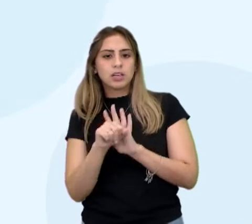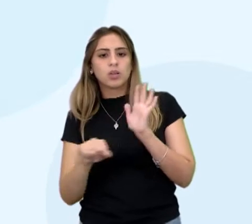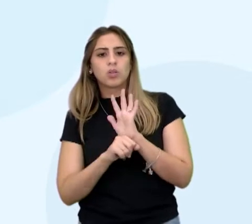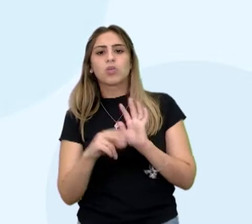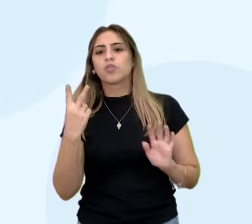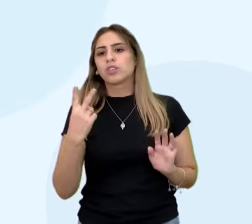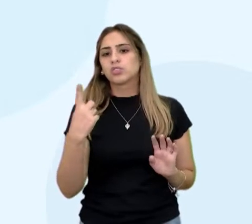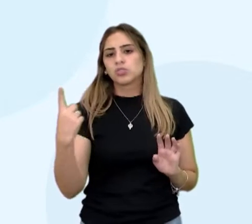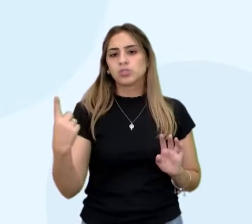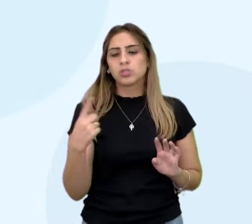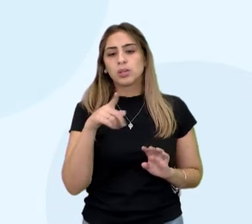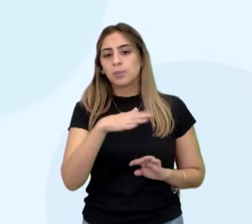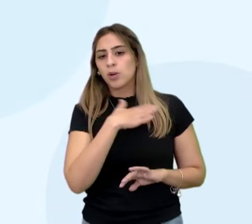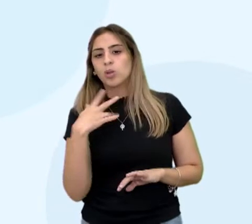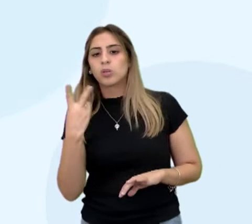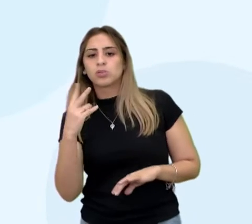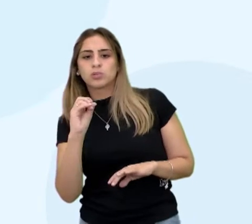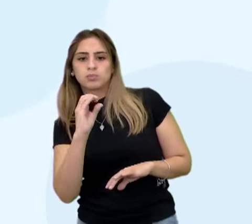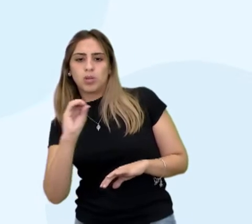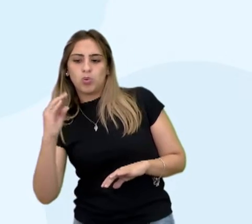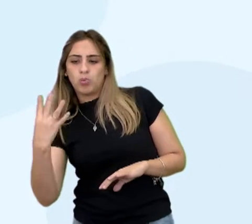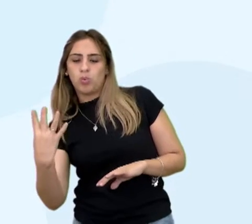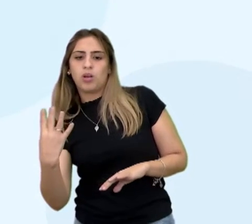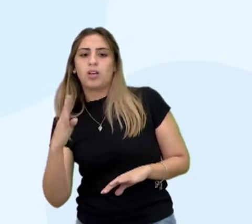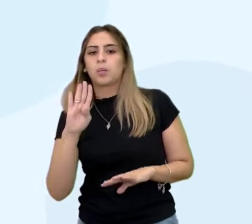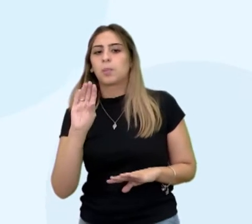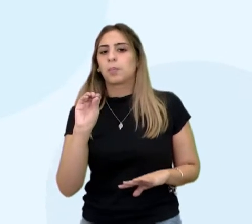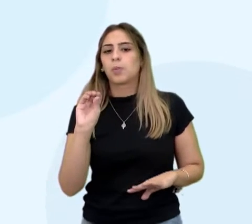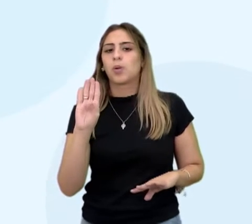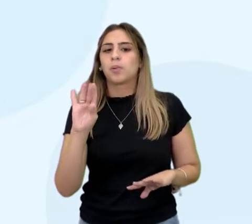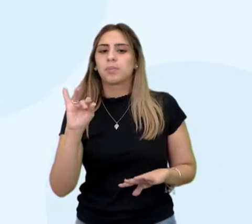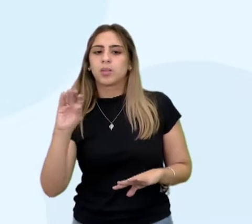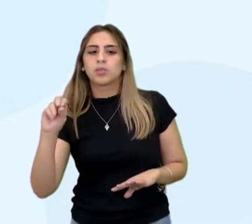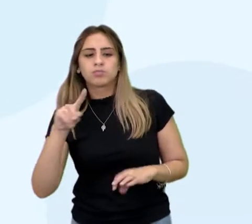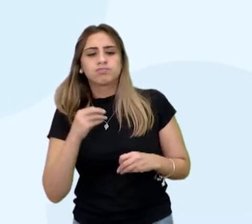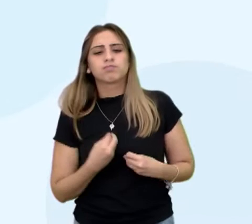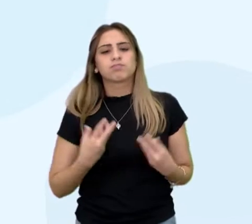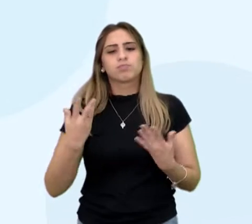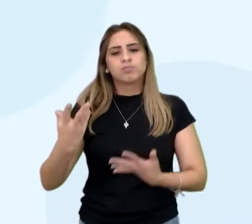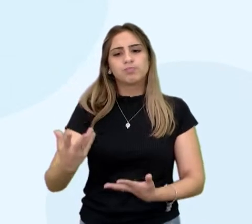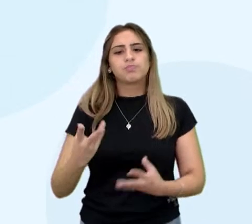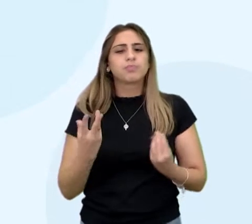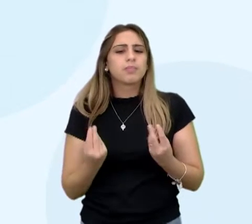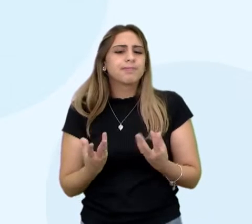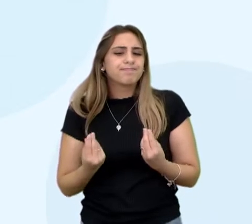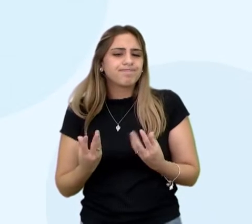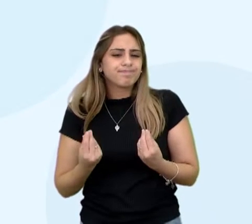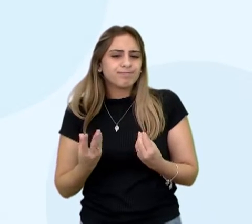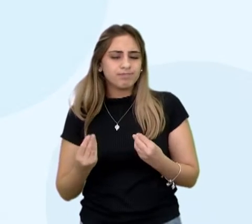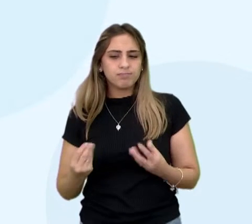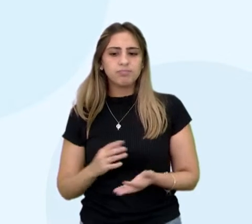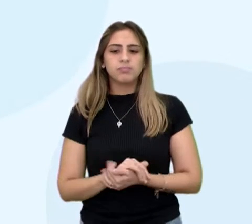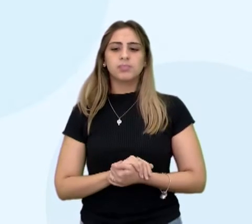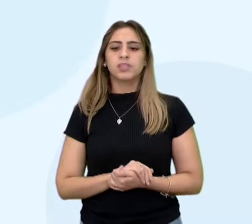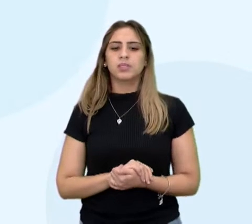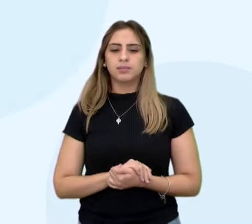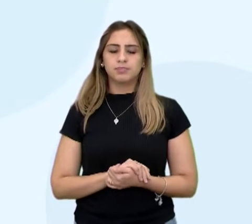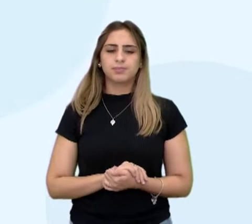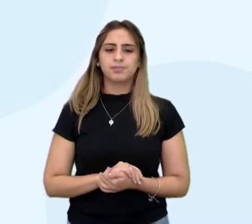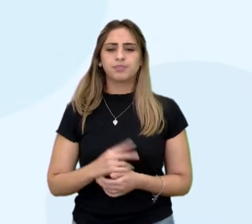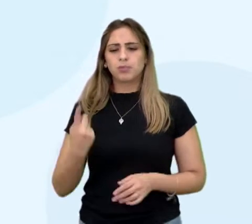em 2004 e Bobbio se dedicava, se debruçava bastante no